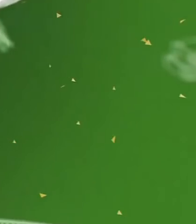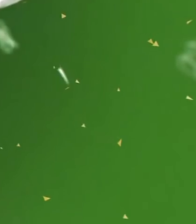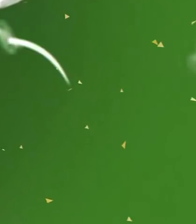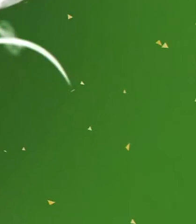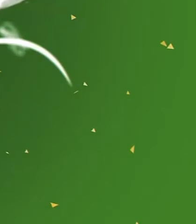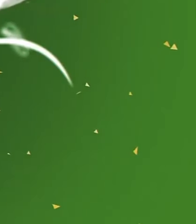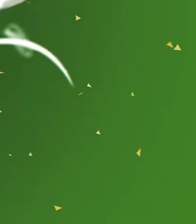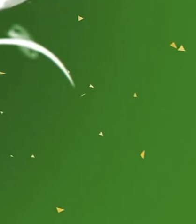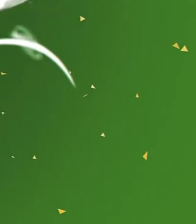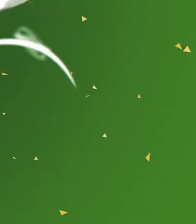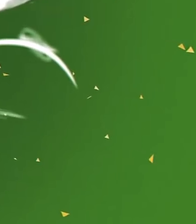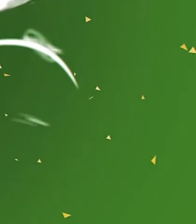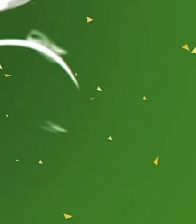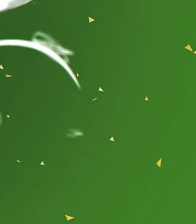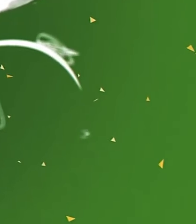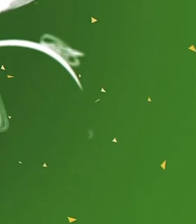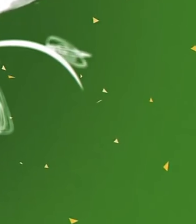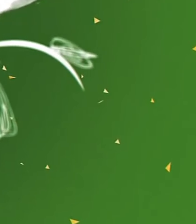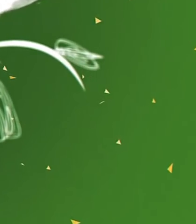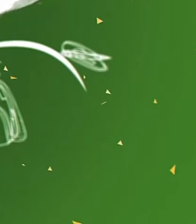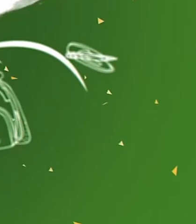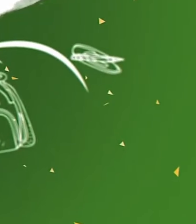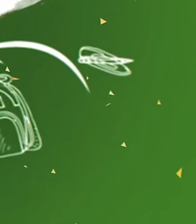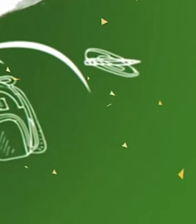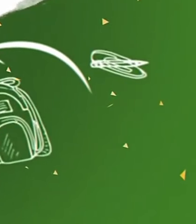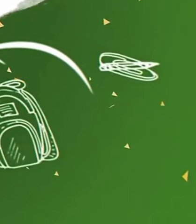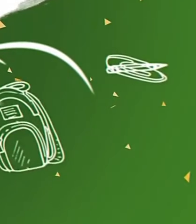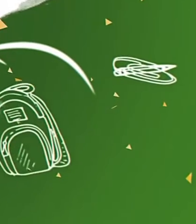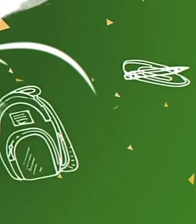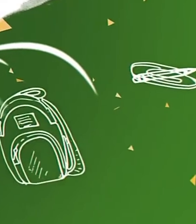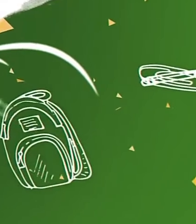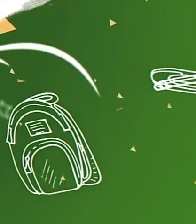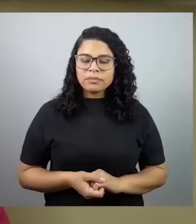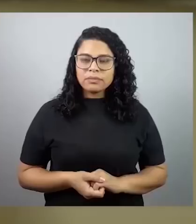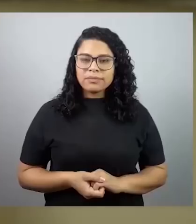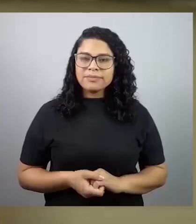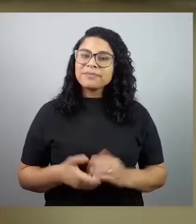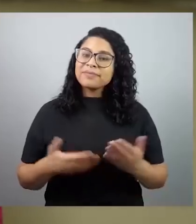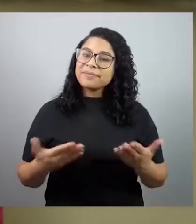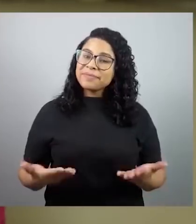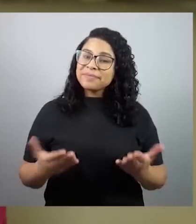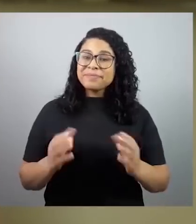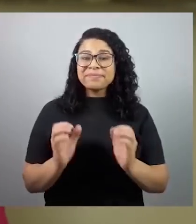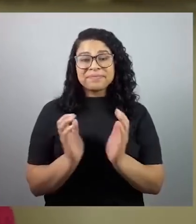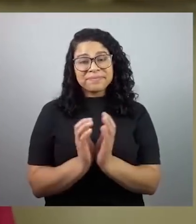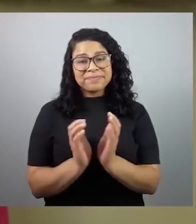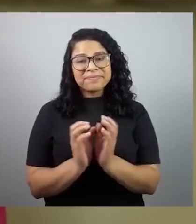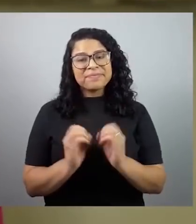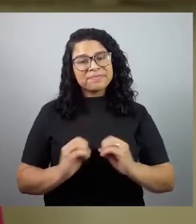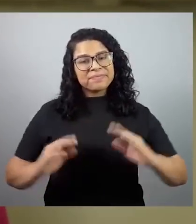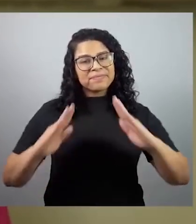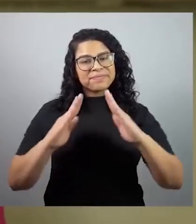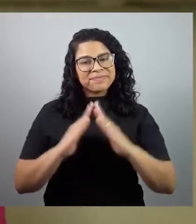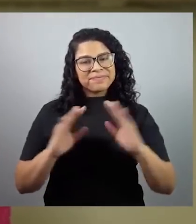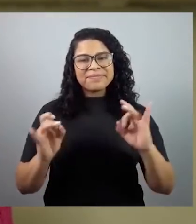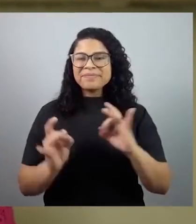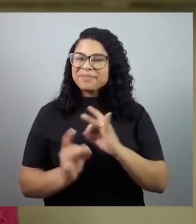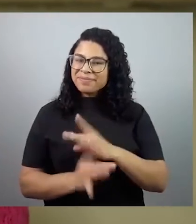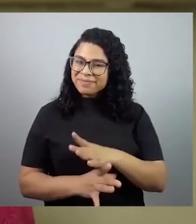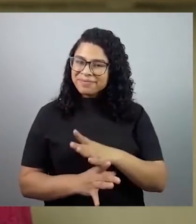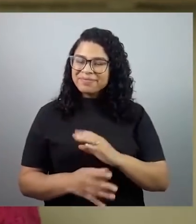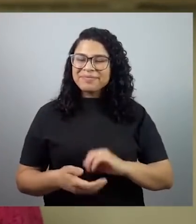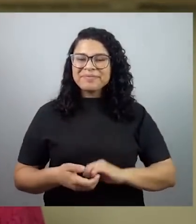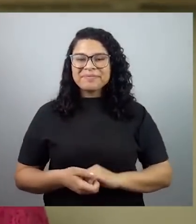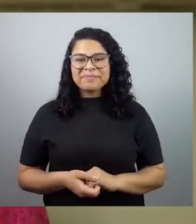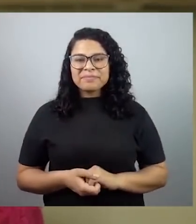E é isso aí, turminha, esse foi mais um